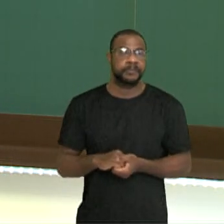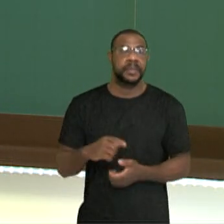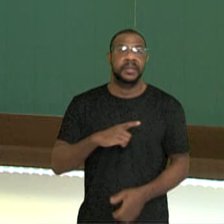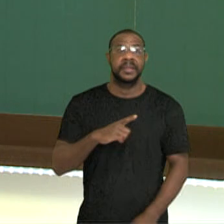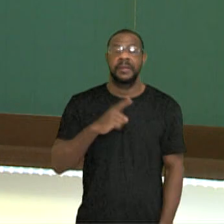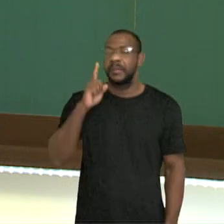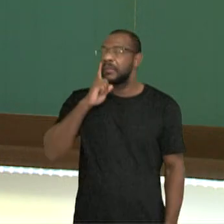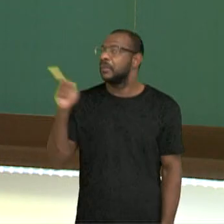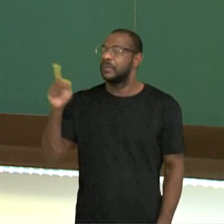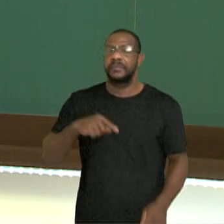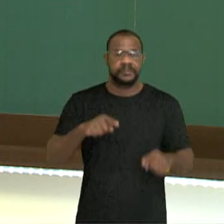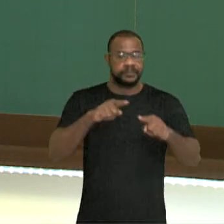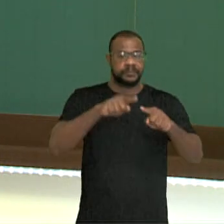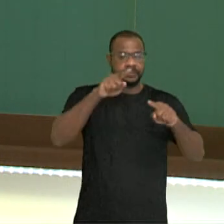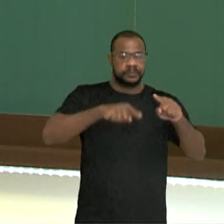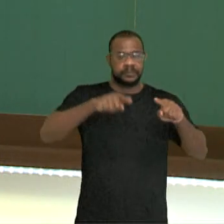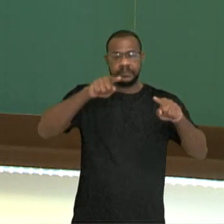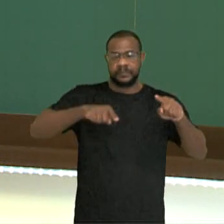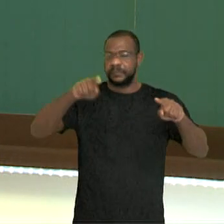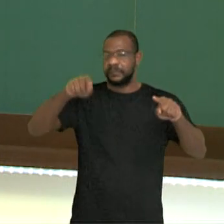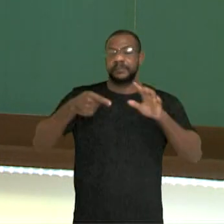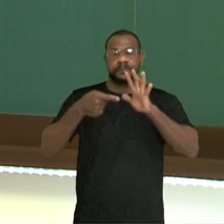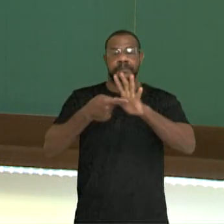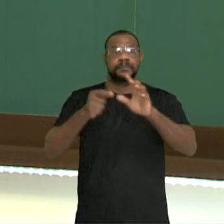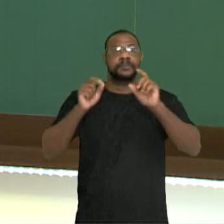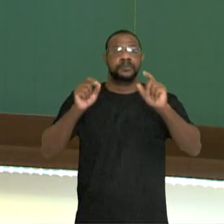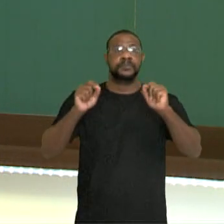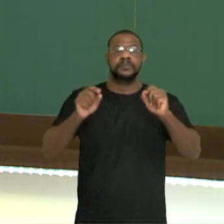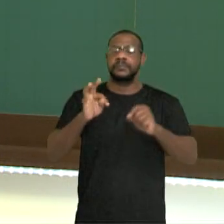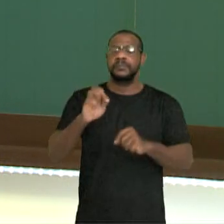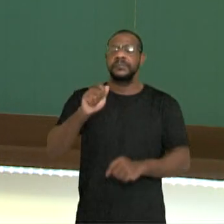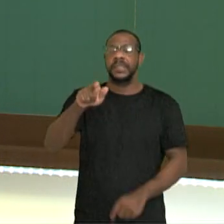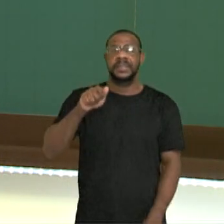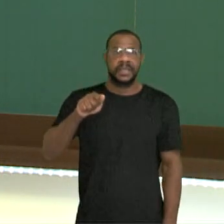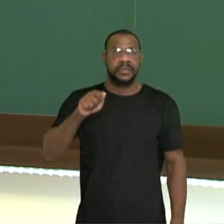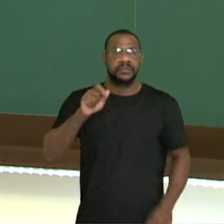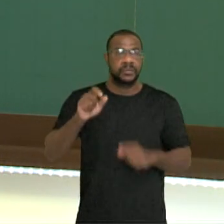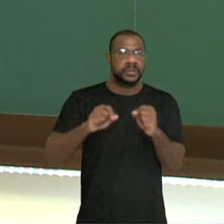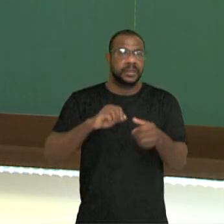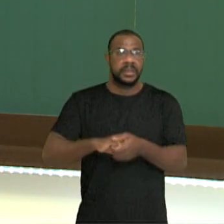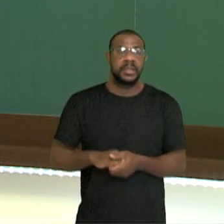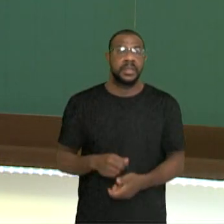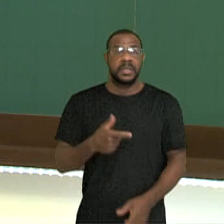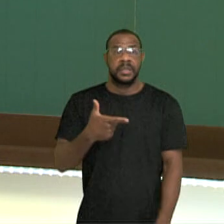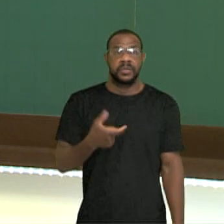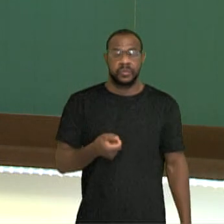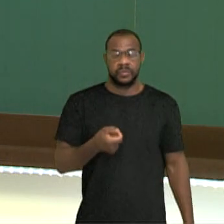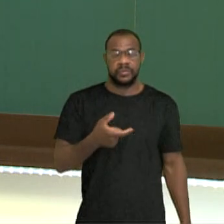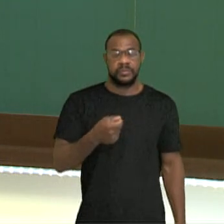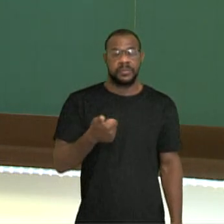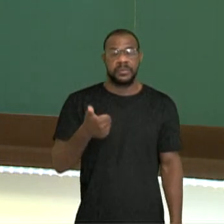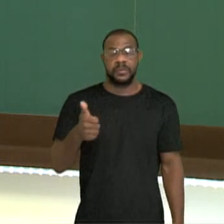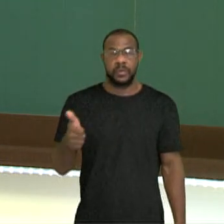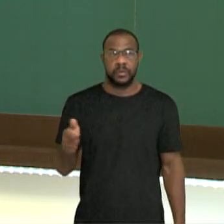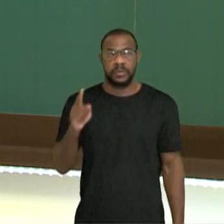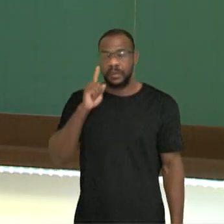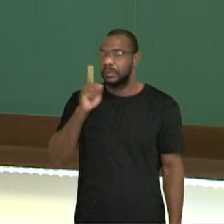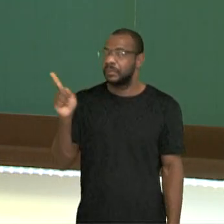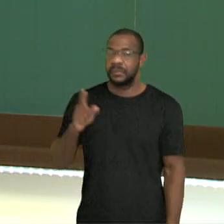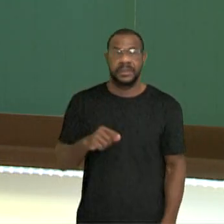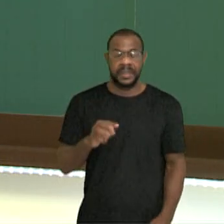temos exatamente um gráfico mostrando a taxa Selic desde 2011. Ó, lá em 2011, a taxa Selic estava